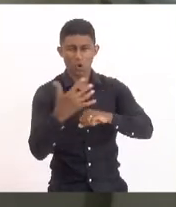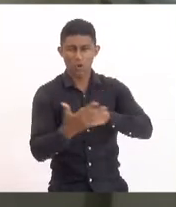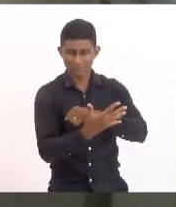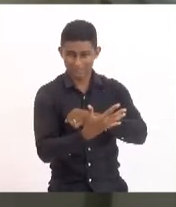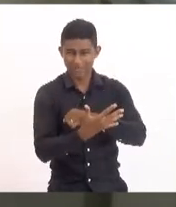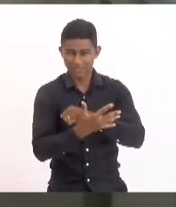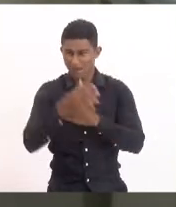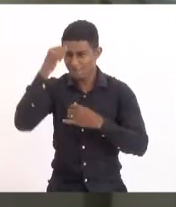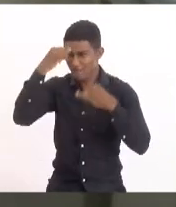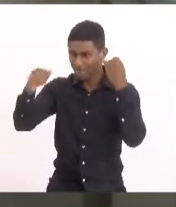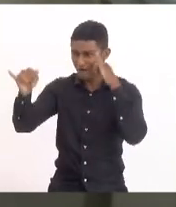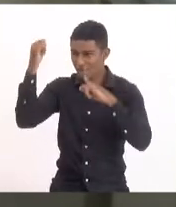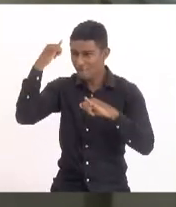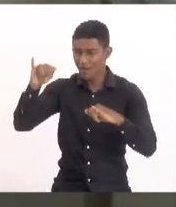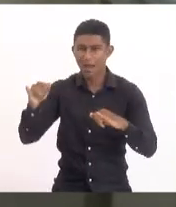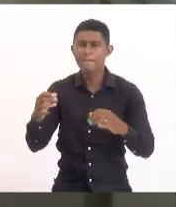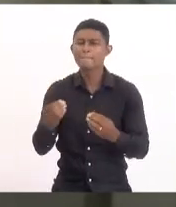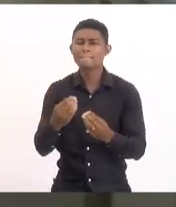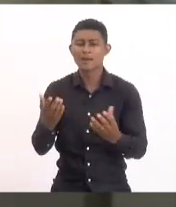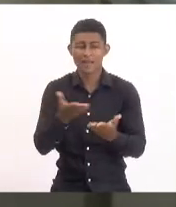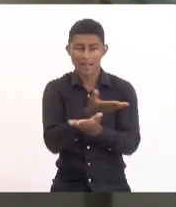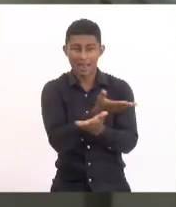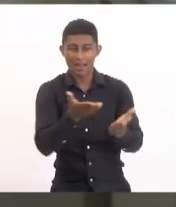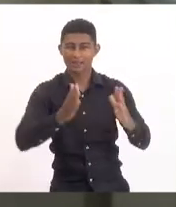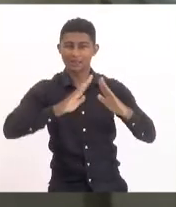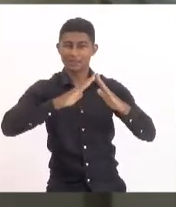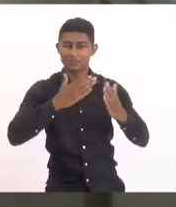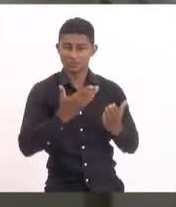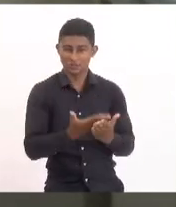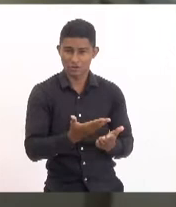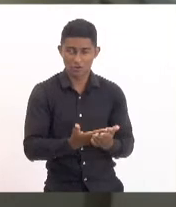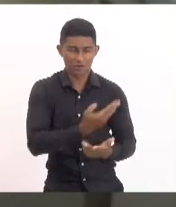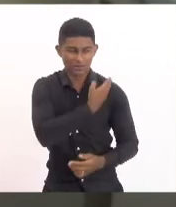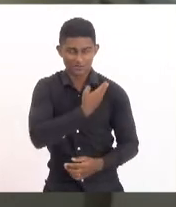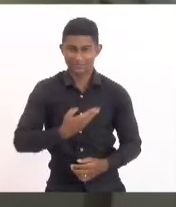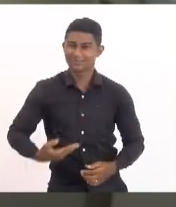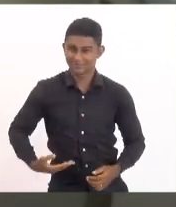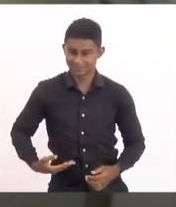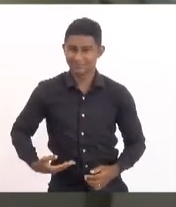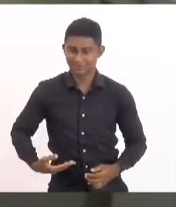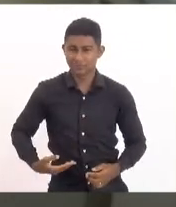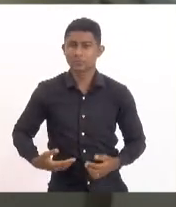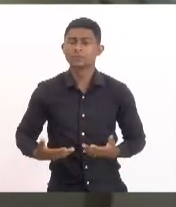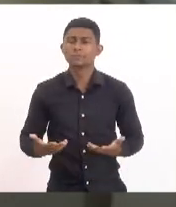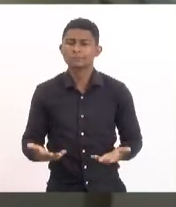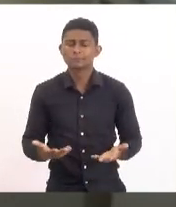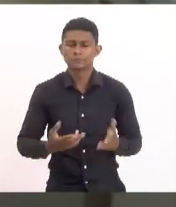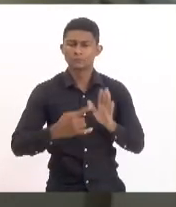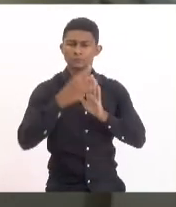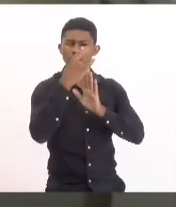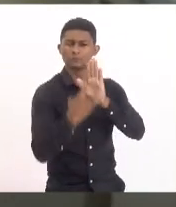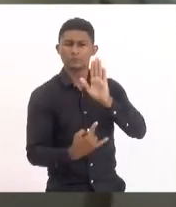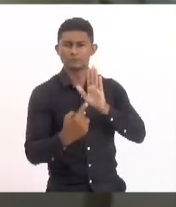e creches integrantes do Sistema Municipal de Ensino do Rio de Janeiro. Documento